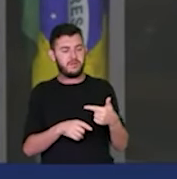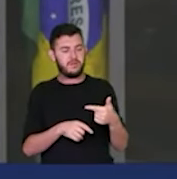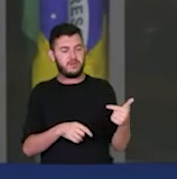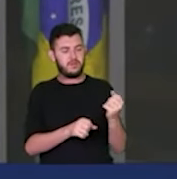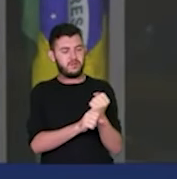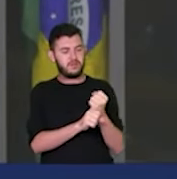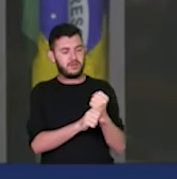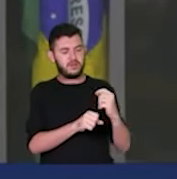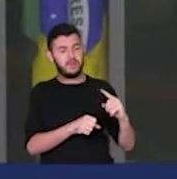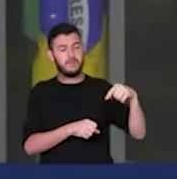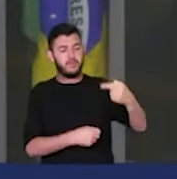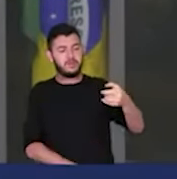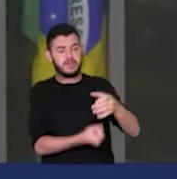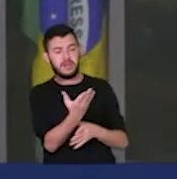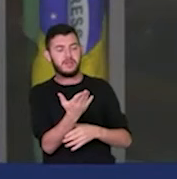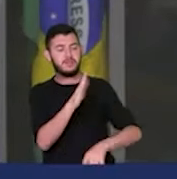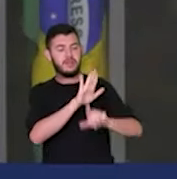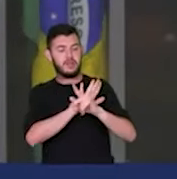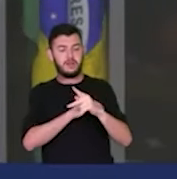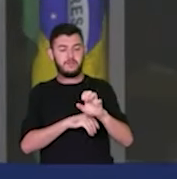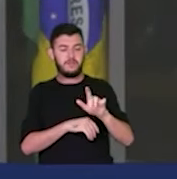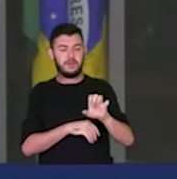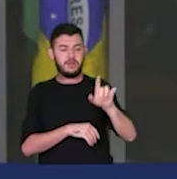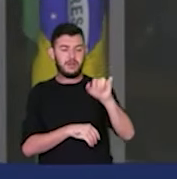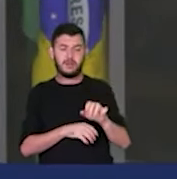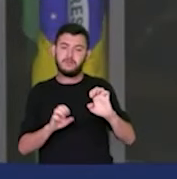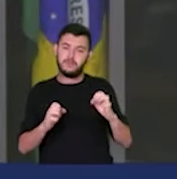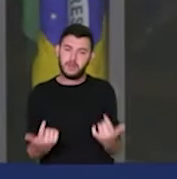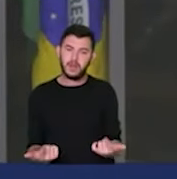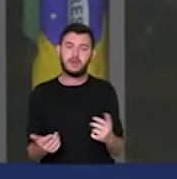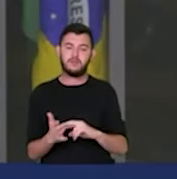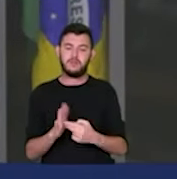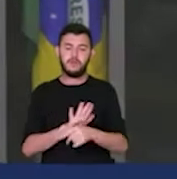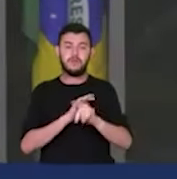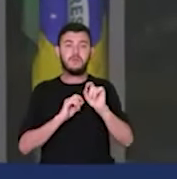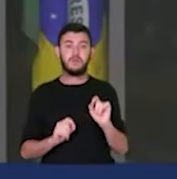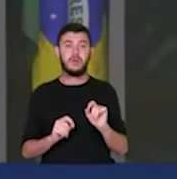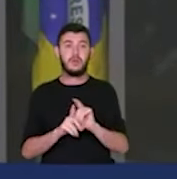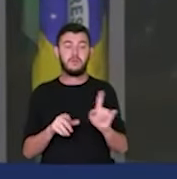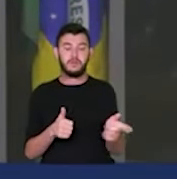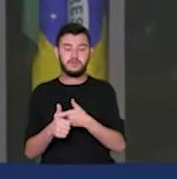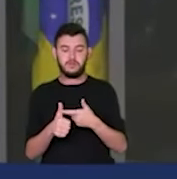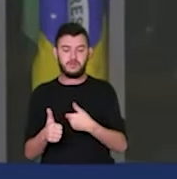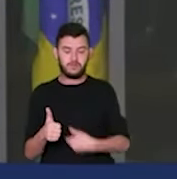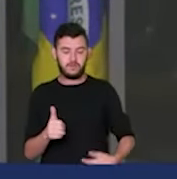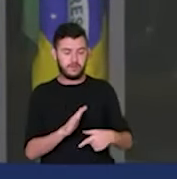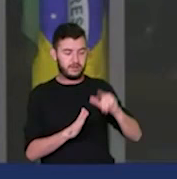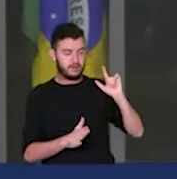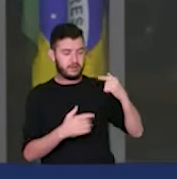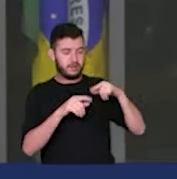da criação da Lei Pelé. É claro que isso foi um débito do governo anterior, um débito que o governo